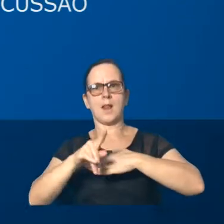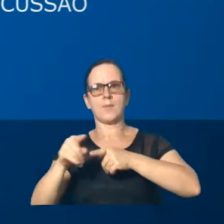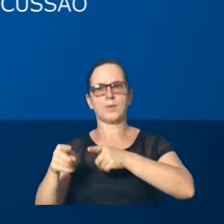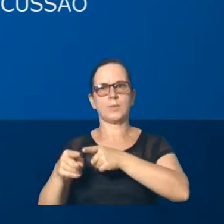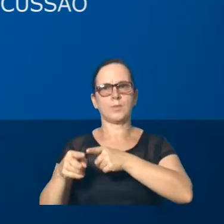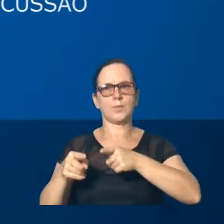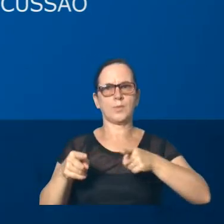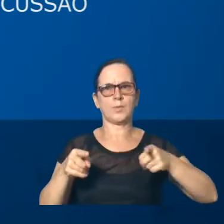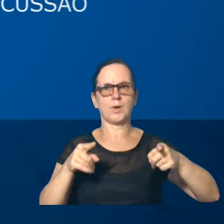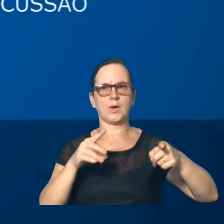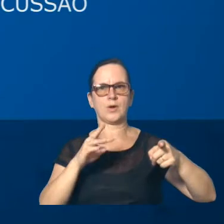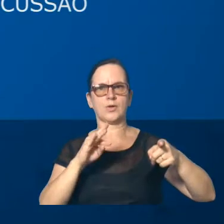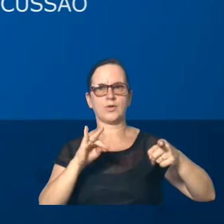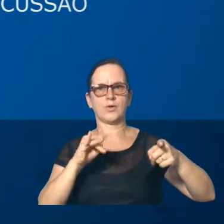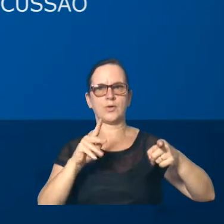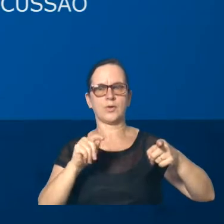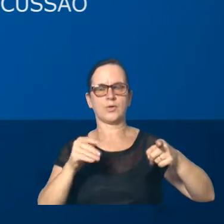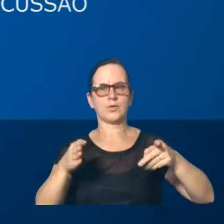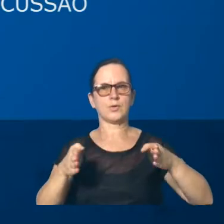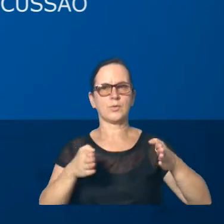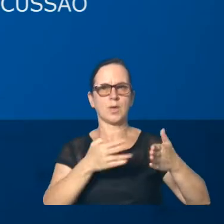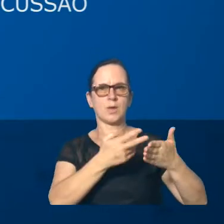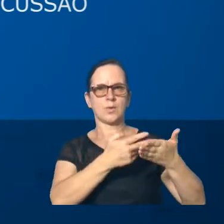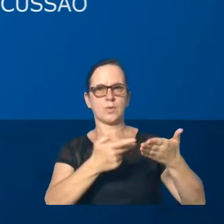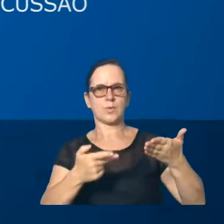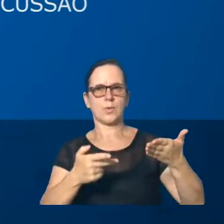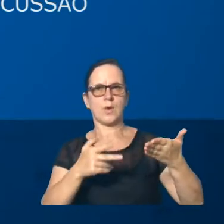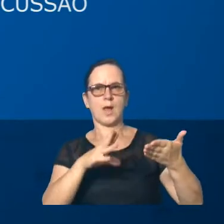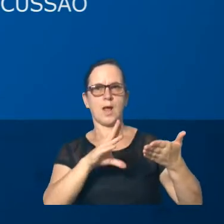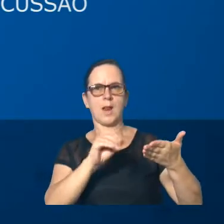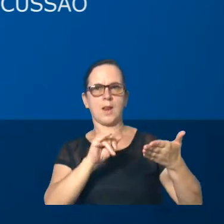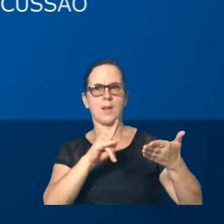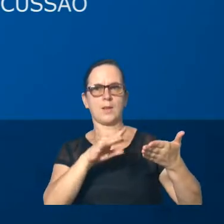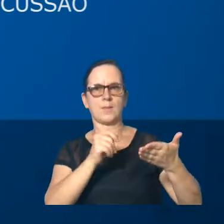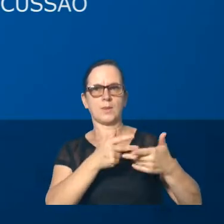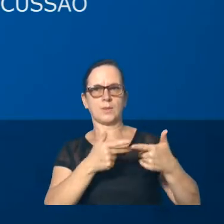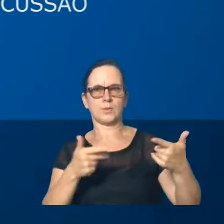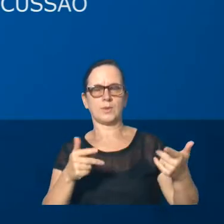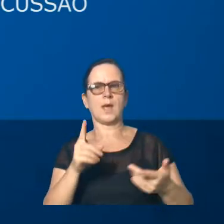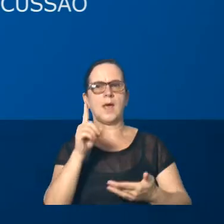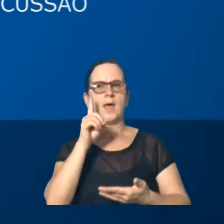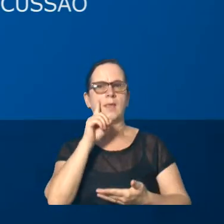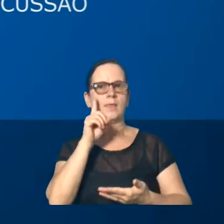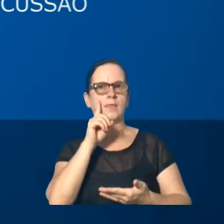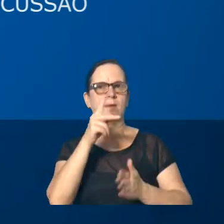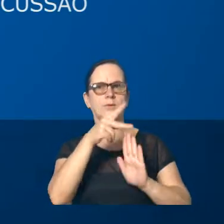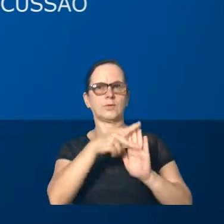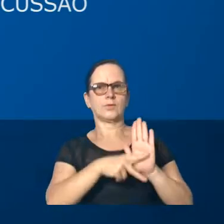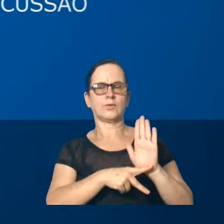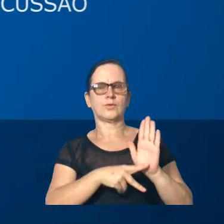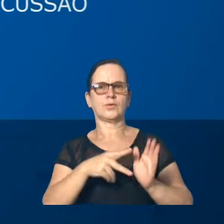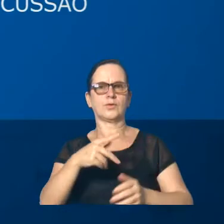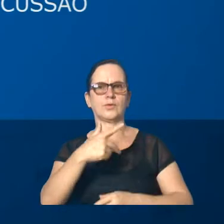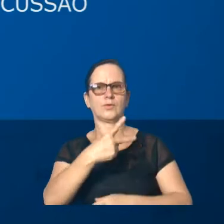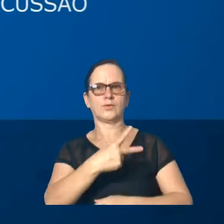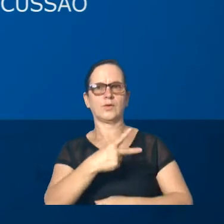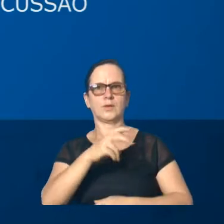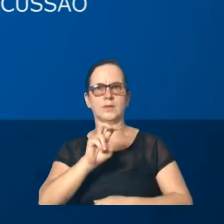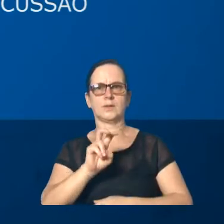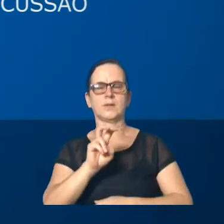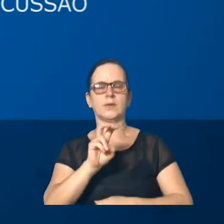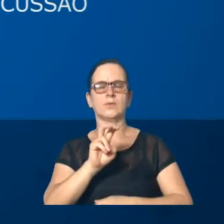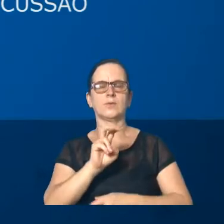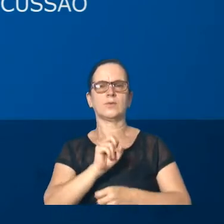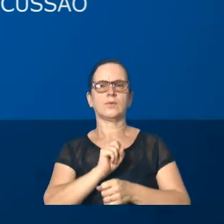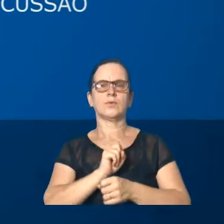Avenida Tiradentes, a Alameda que menciona e dá outras providências. A data é do dia 25 de